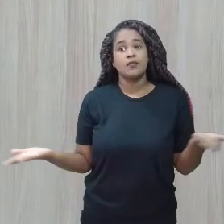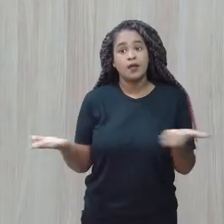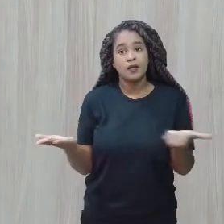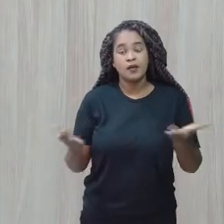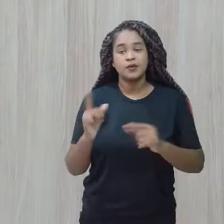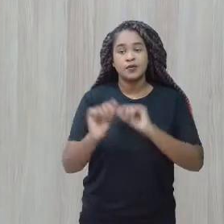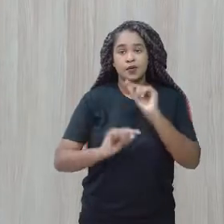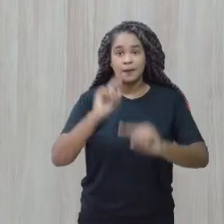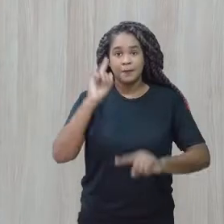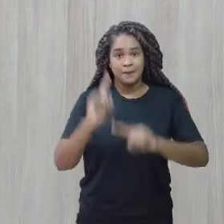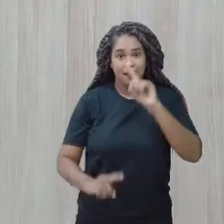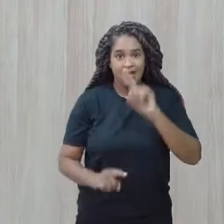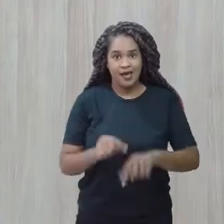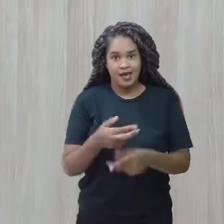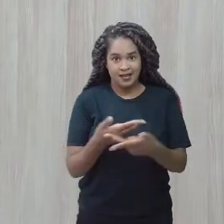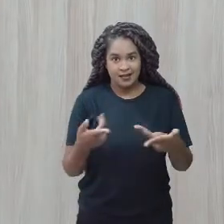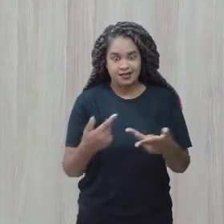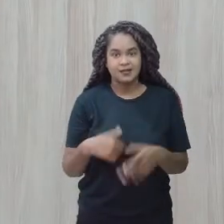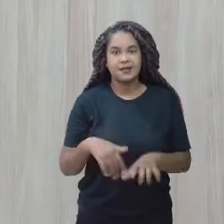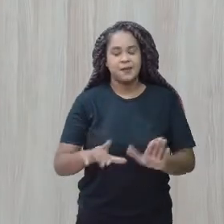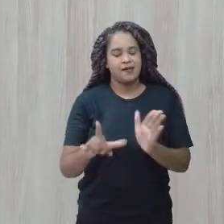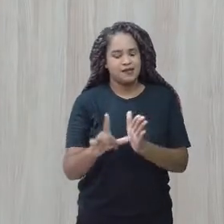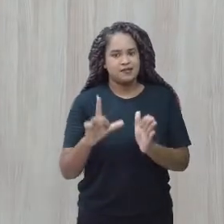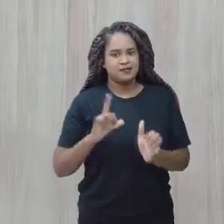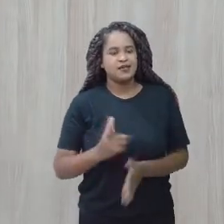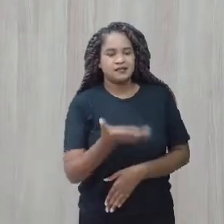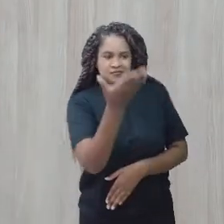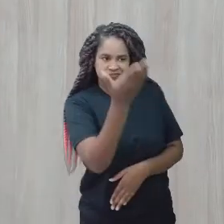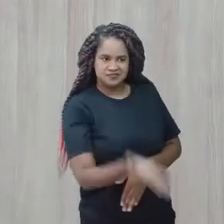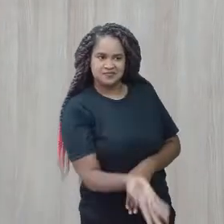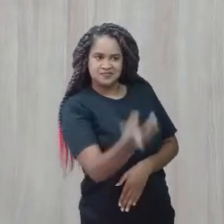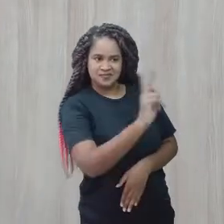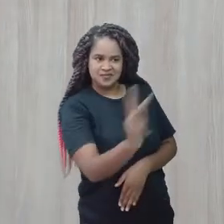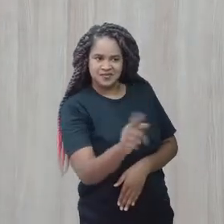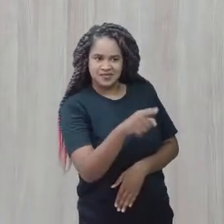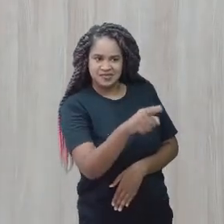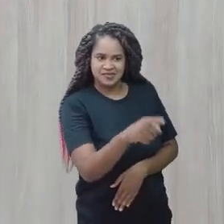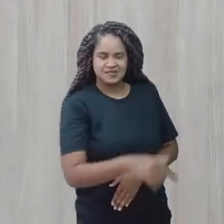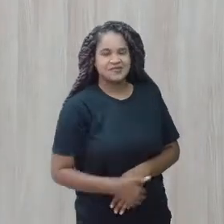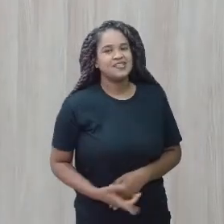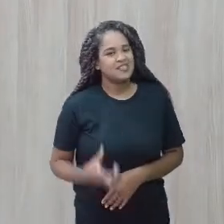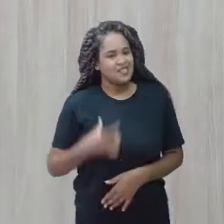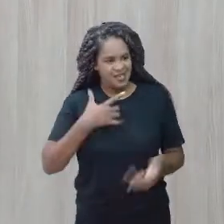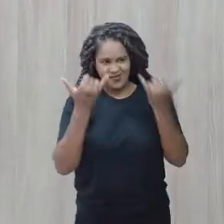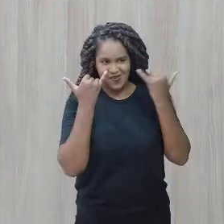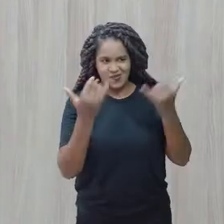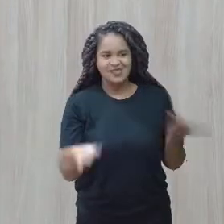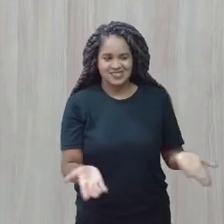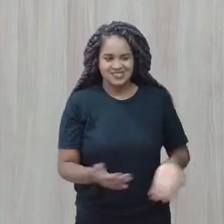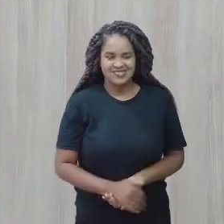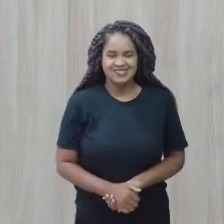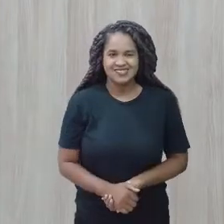falando sobre os materiais, que eu disse a vocês que ia chegar. Mas antes disso, eu vou passar aqui, porque meu jogador caro tem informação pra gente.